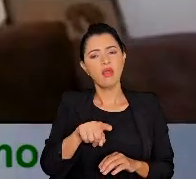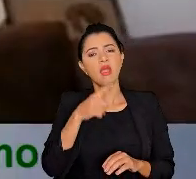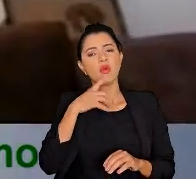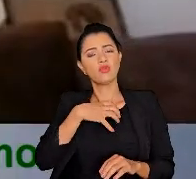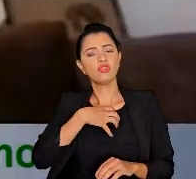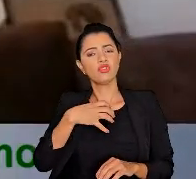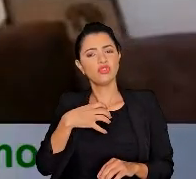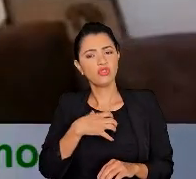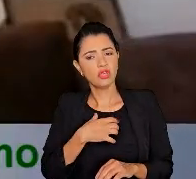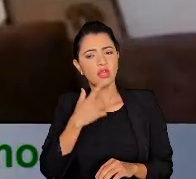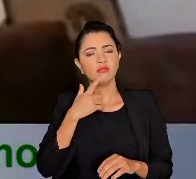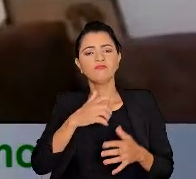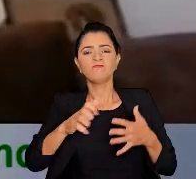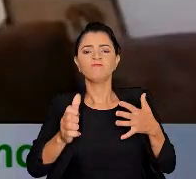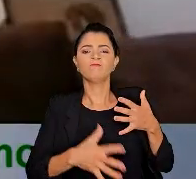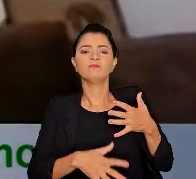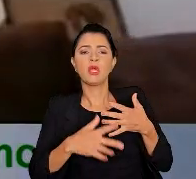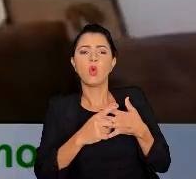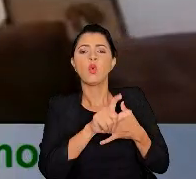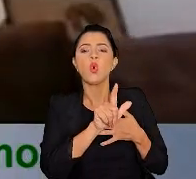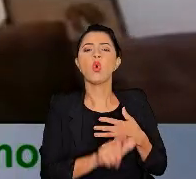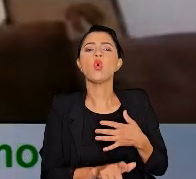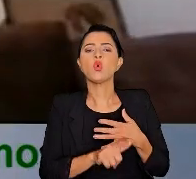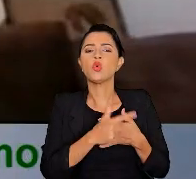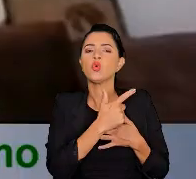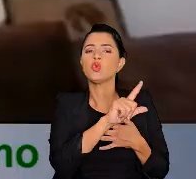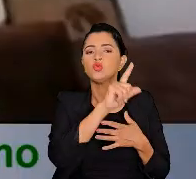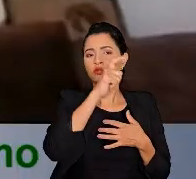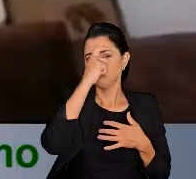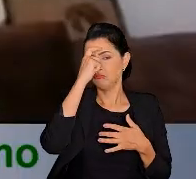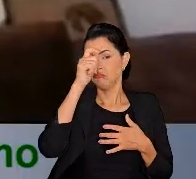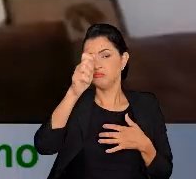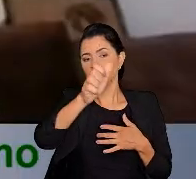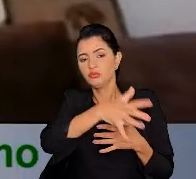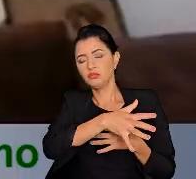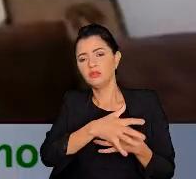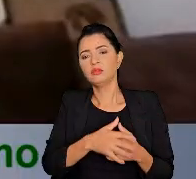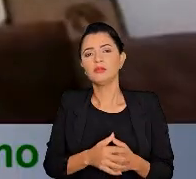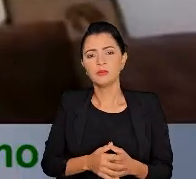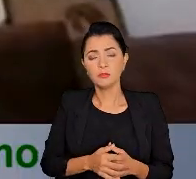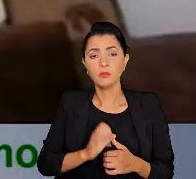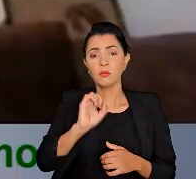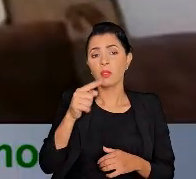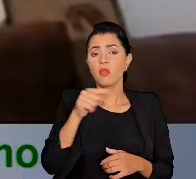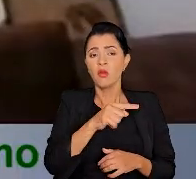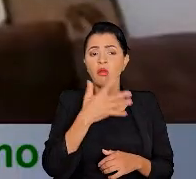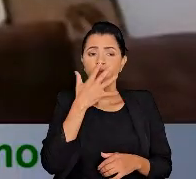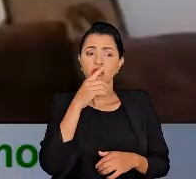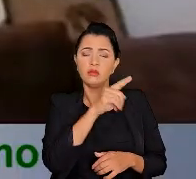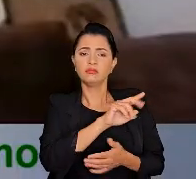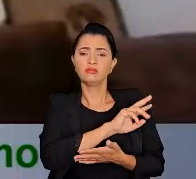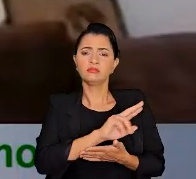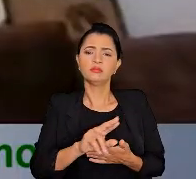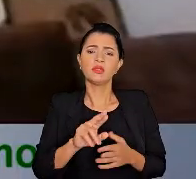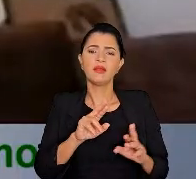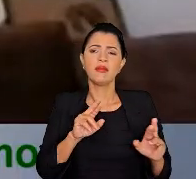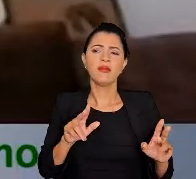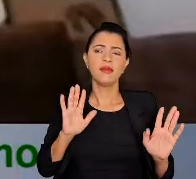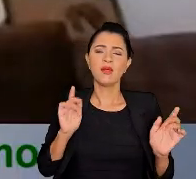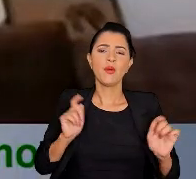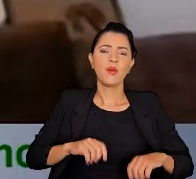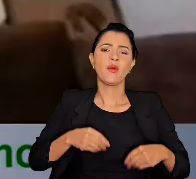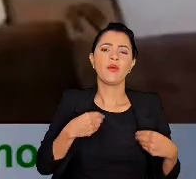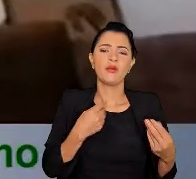de inferiorizar o outro, a sua estrutura mental, ou considerar o outro diverso, não lhe